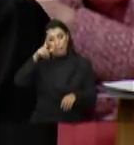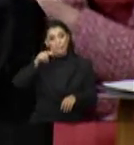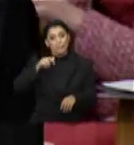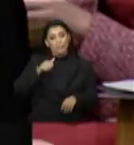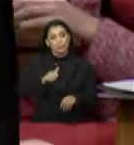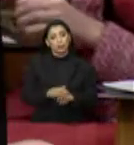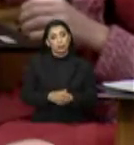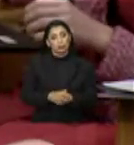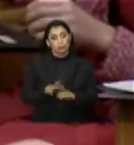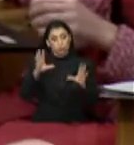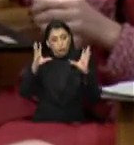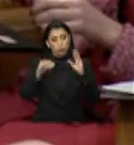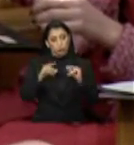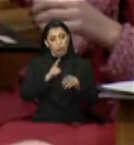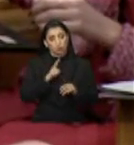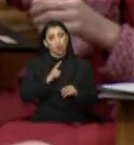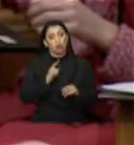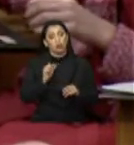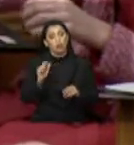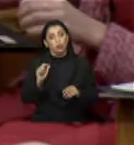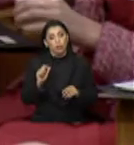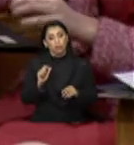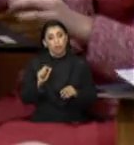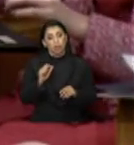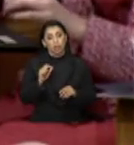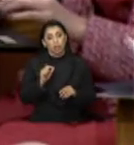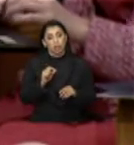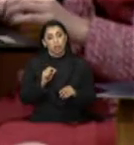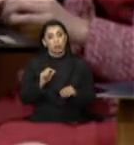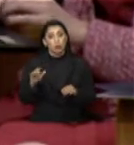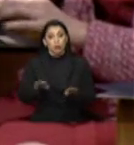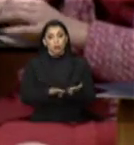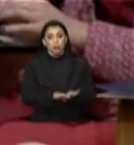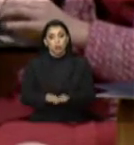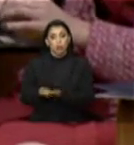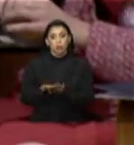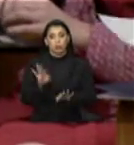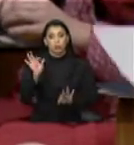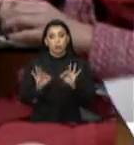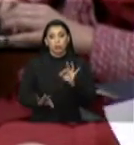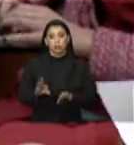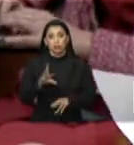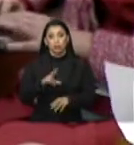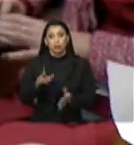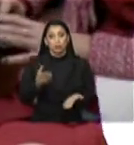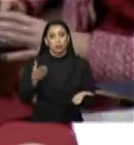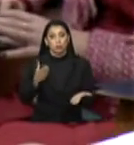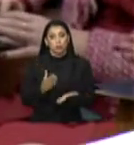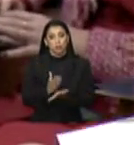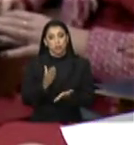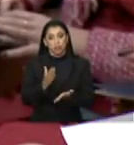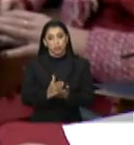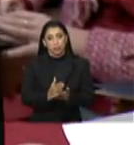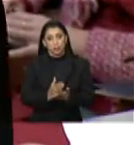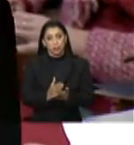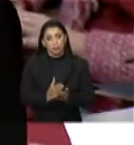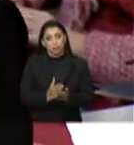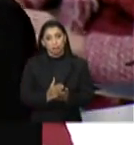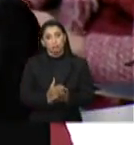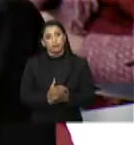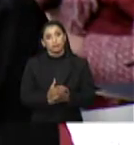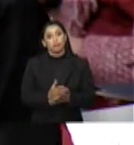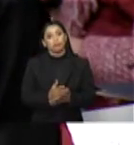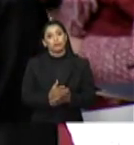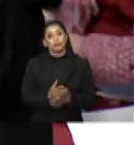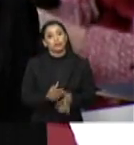deu provimento arremessa ex ofício ao unanimidade para julgar improcedente a demanda e cita